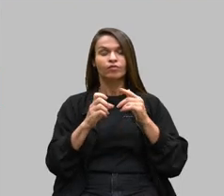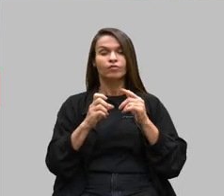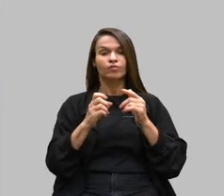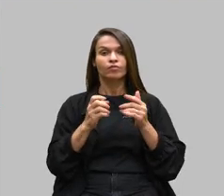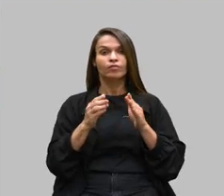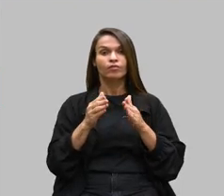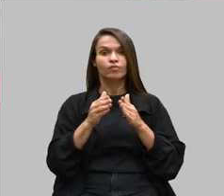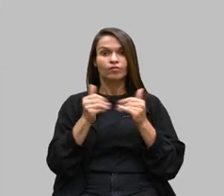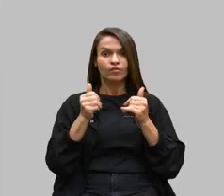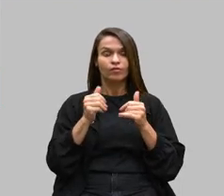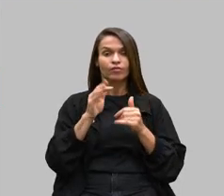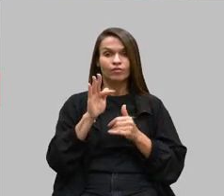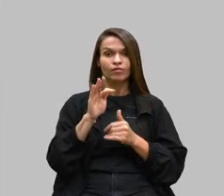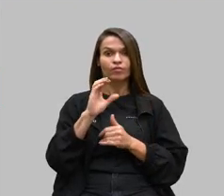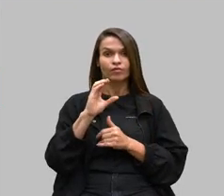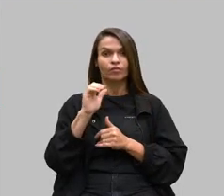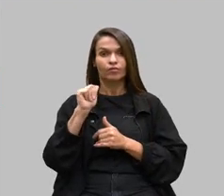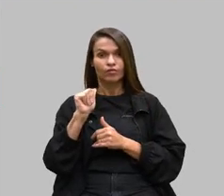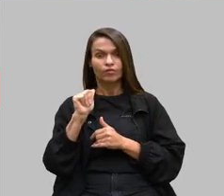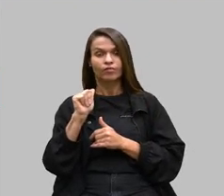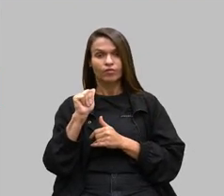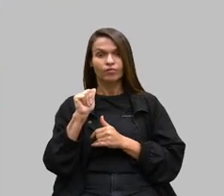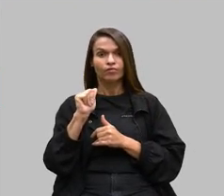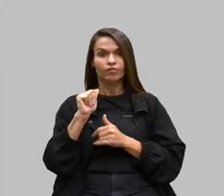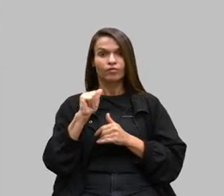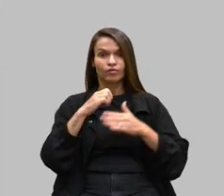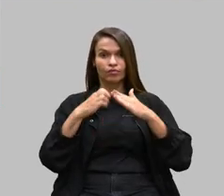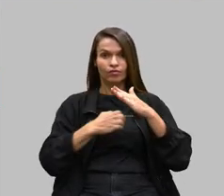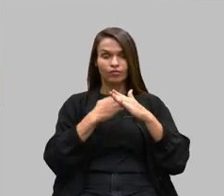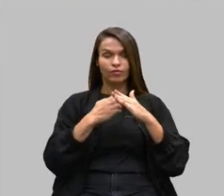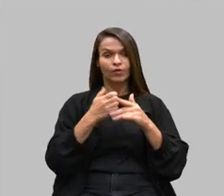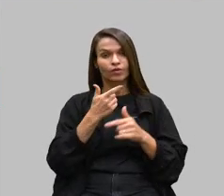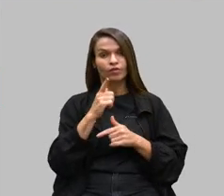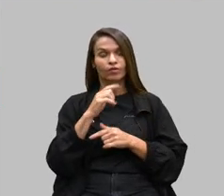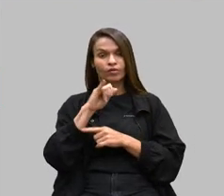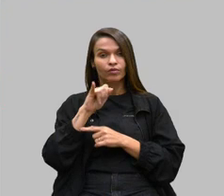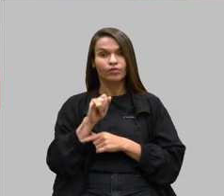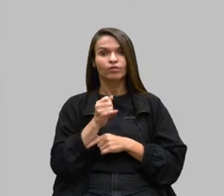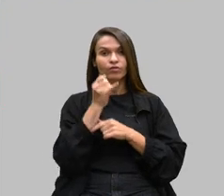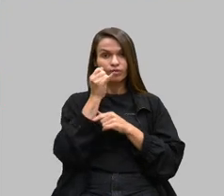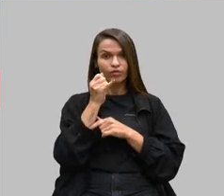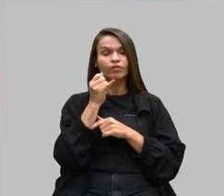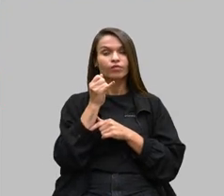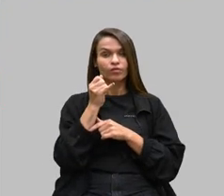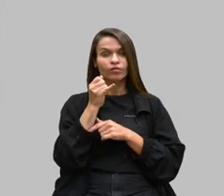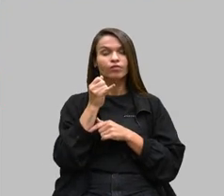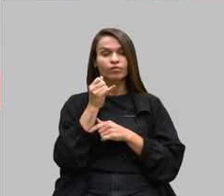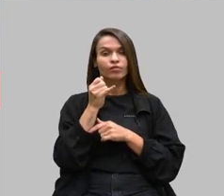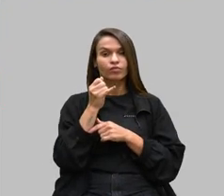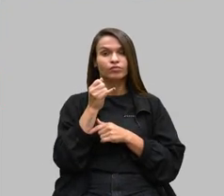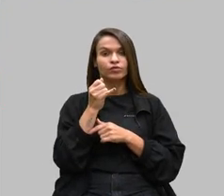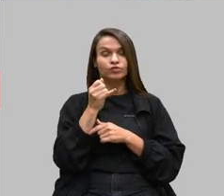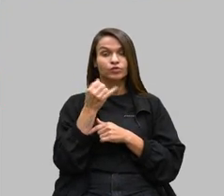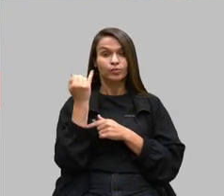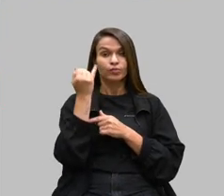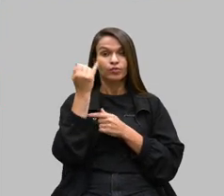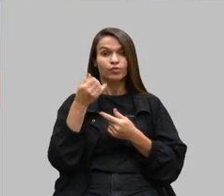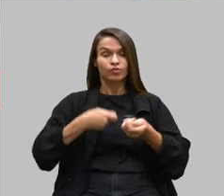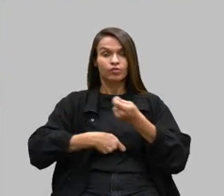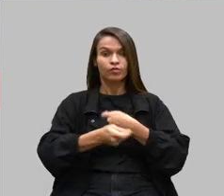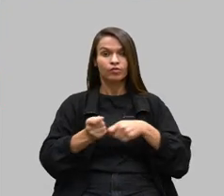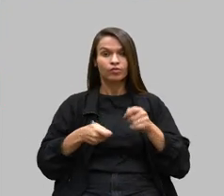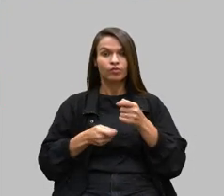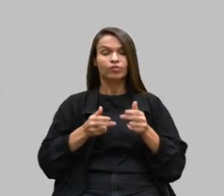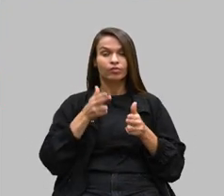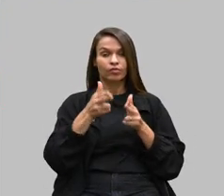FCA vli logística outra oportunidade de grandes investimentos Ferroviários em Minas